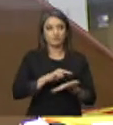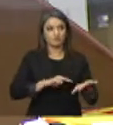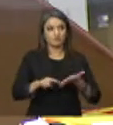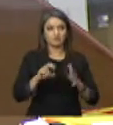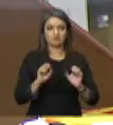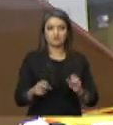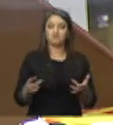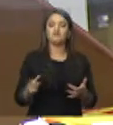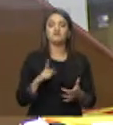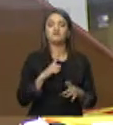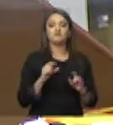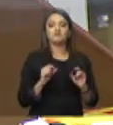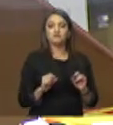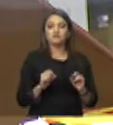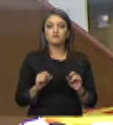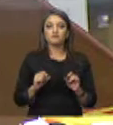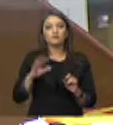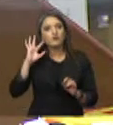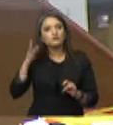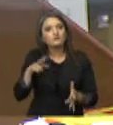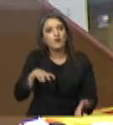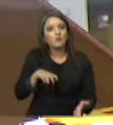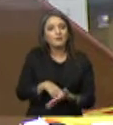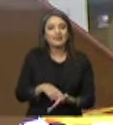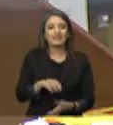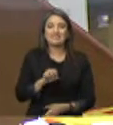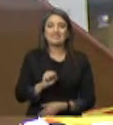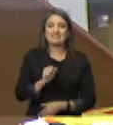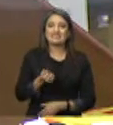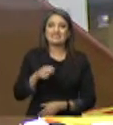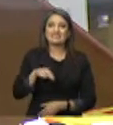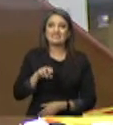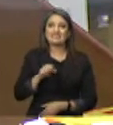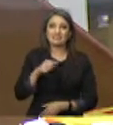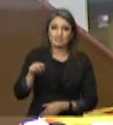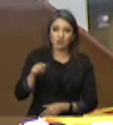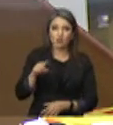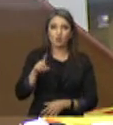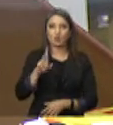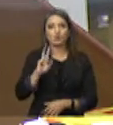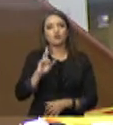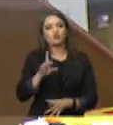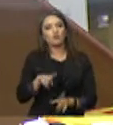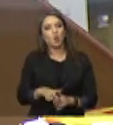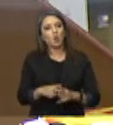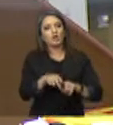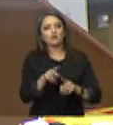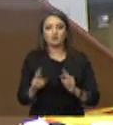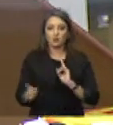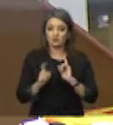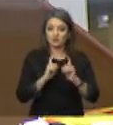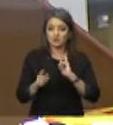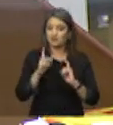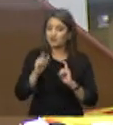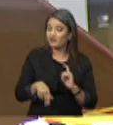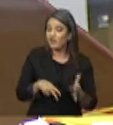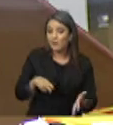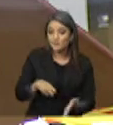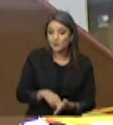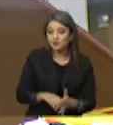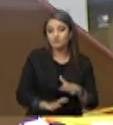convenção pode ser aplicada em matéria de sanção administrativa em virtude de estas e expressão do Poder punitivo estatal